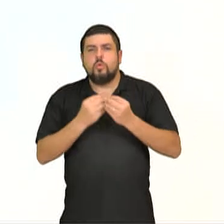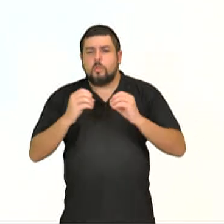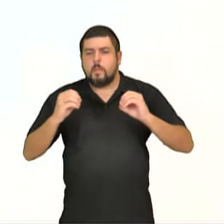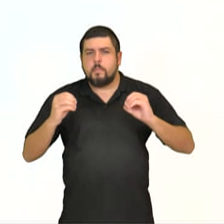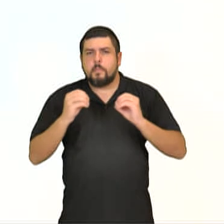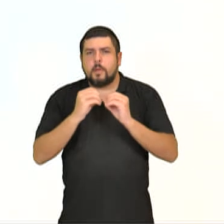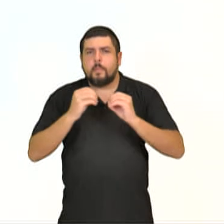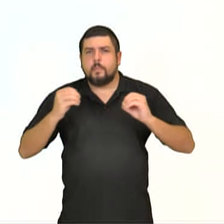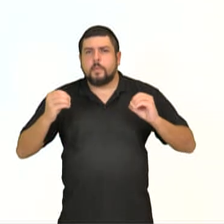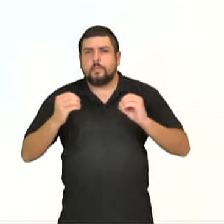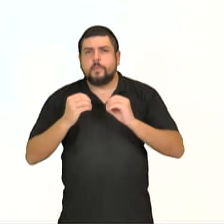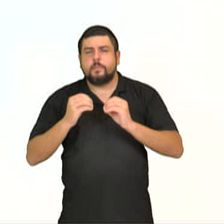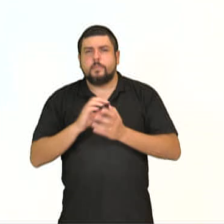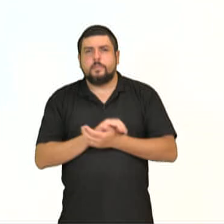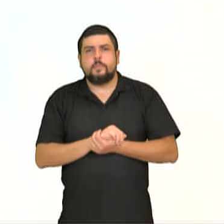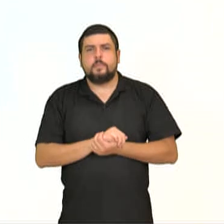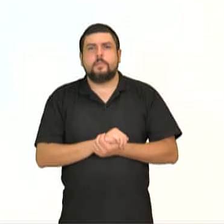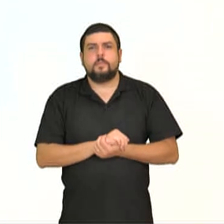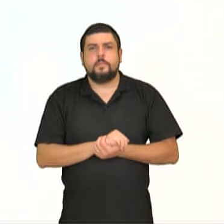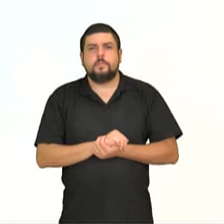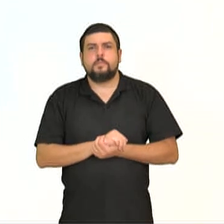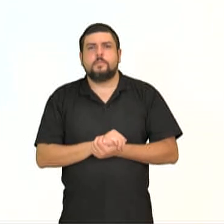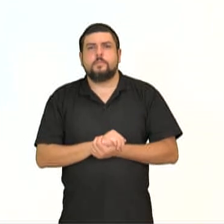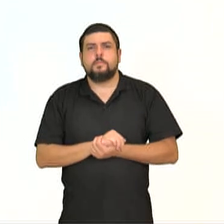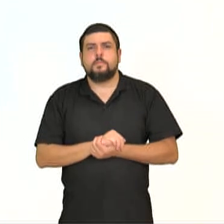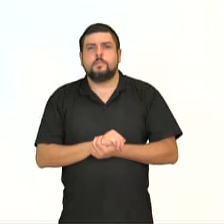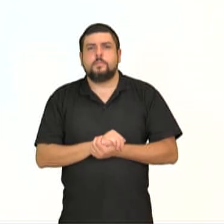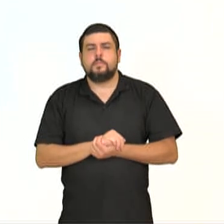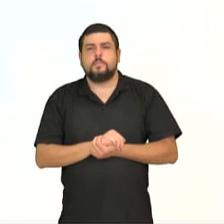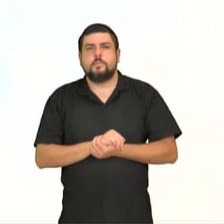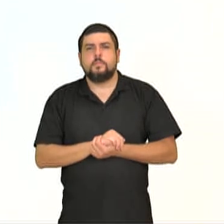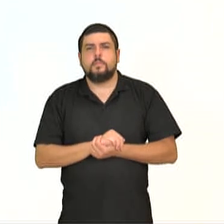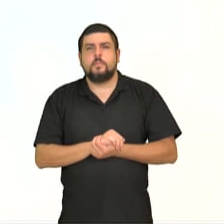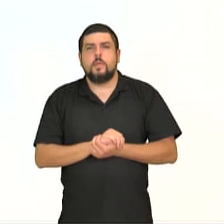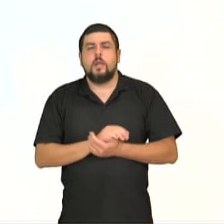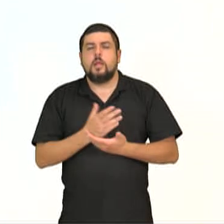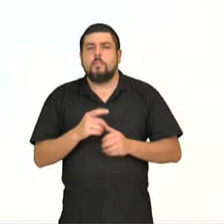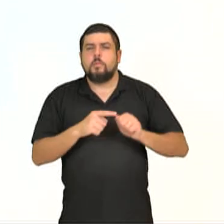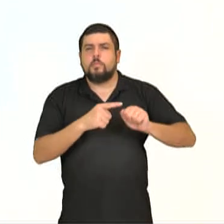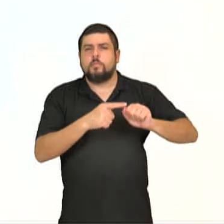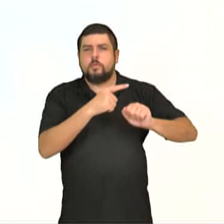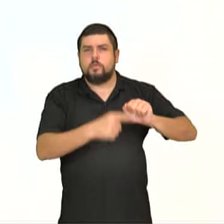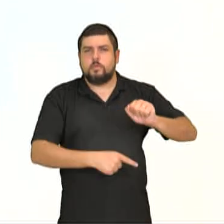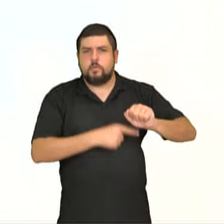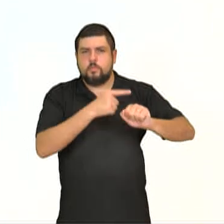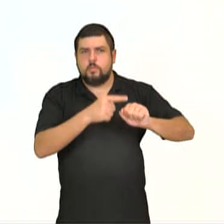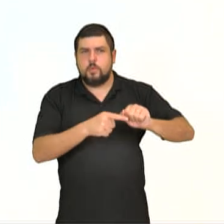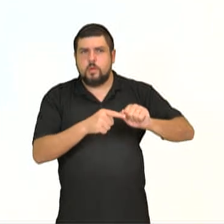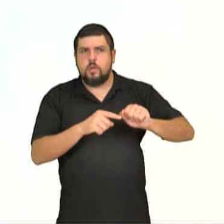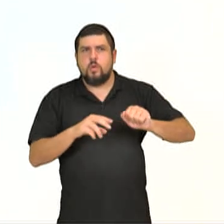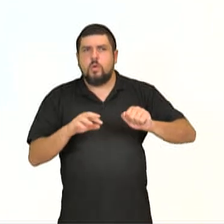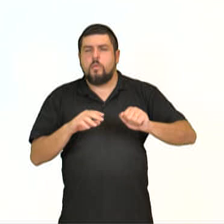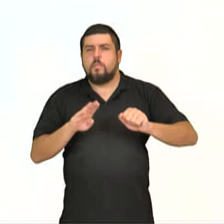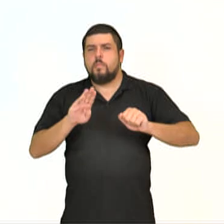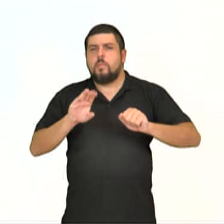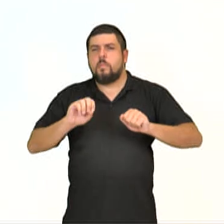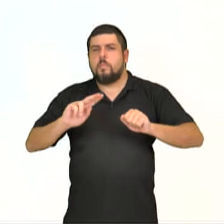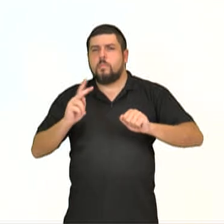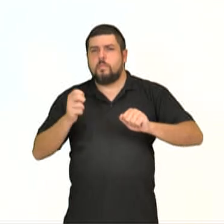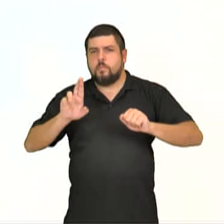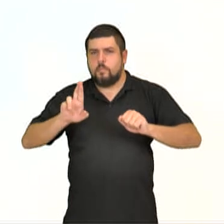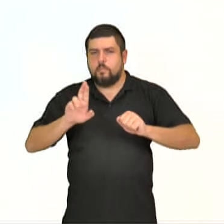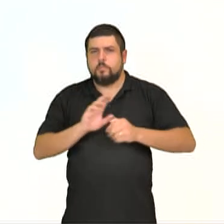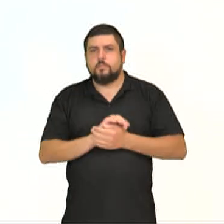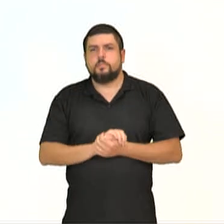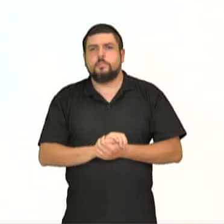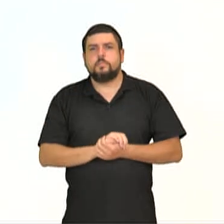bom? Vamos lá? Átomo de Rutherford-Bohr. Então é o seguinte, esse átomo, tá, que tem